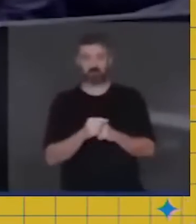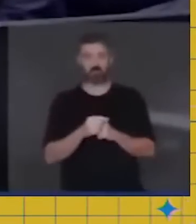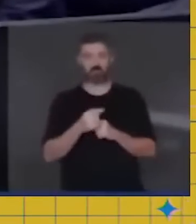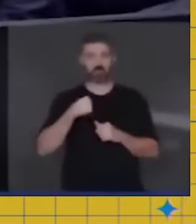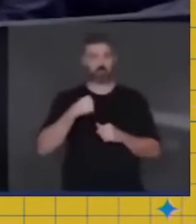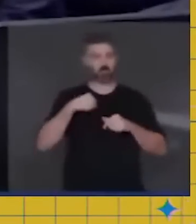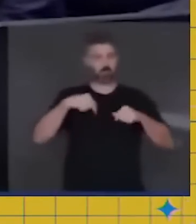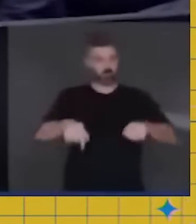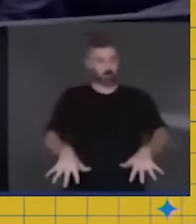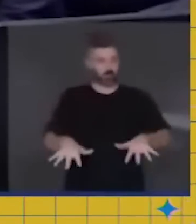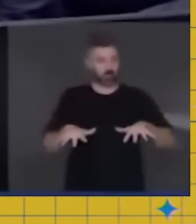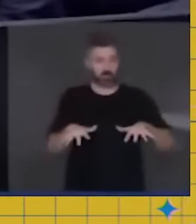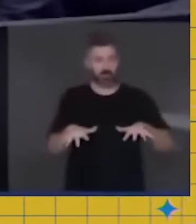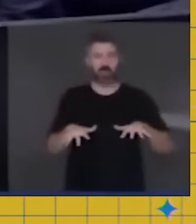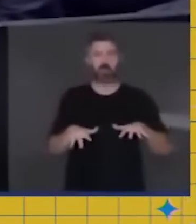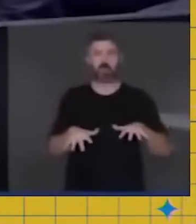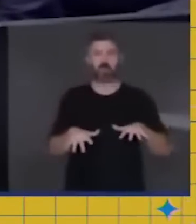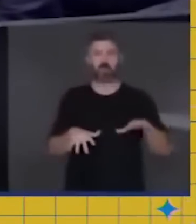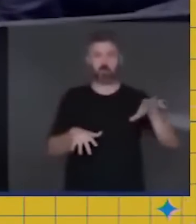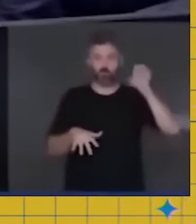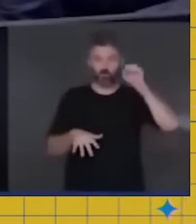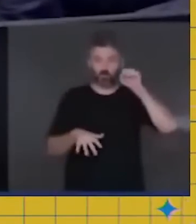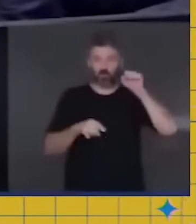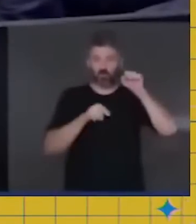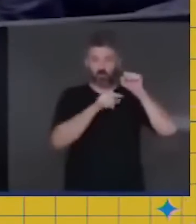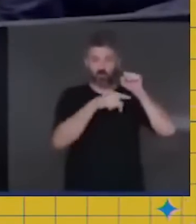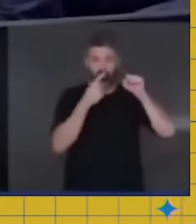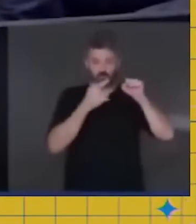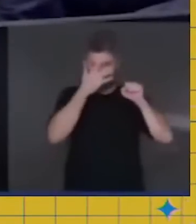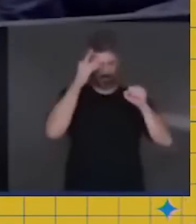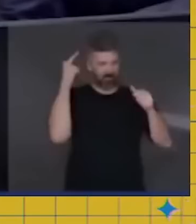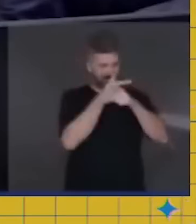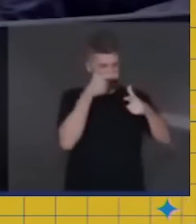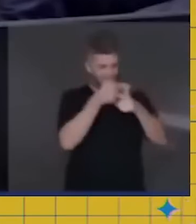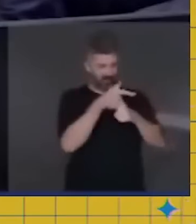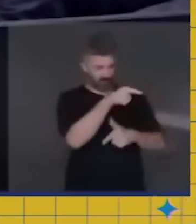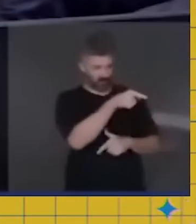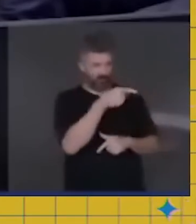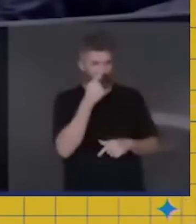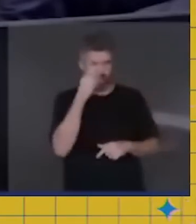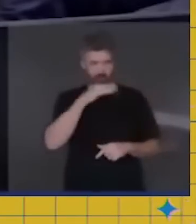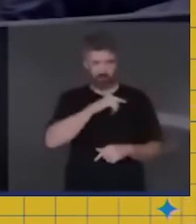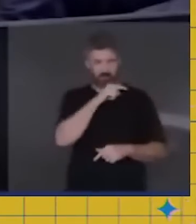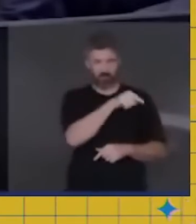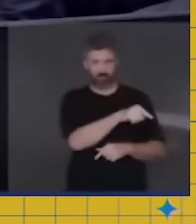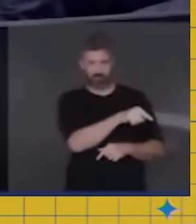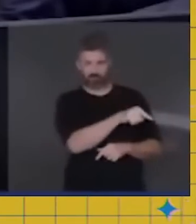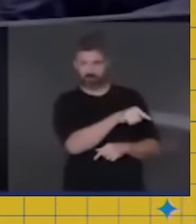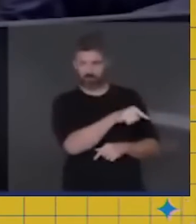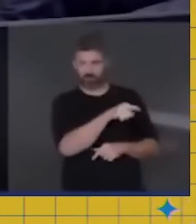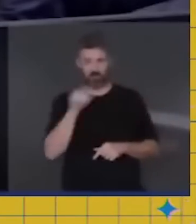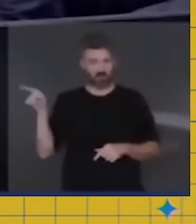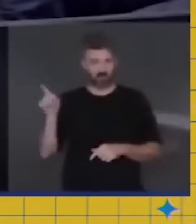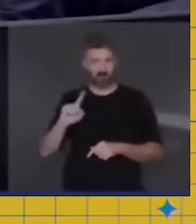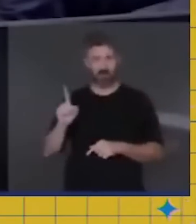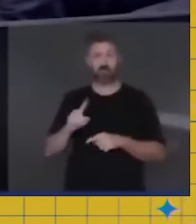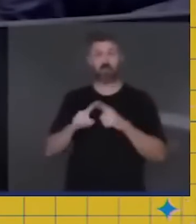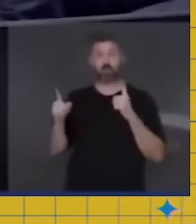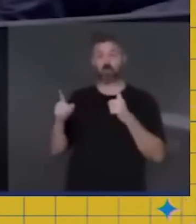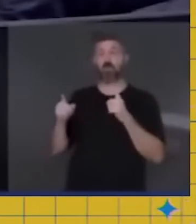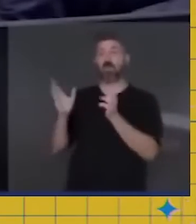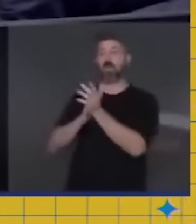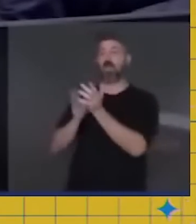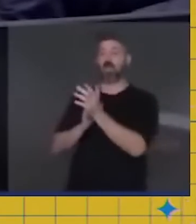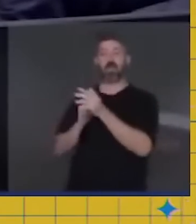aqui no plenário e o senhor viu que na sua fala ninguém lhe esculhambou do lado de cá mas o senhor estava ali aplaudindo quem vaiava